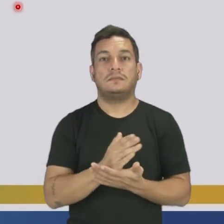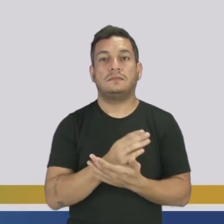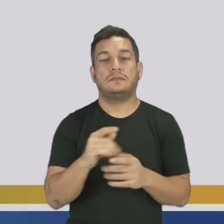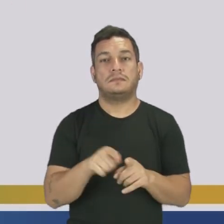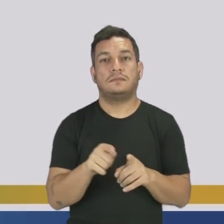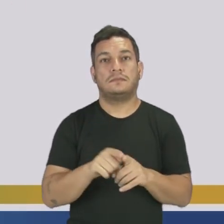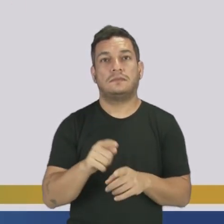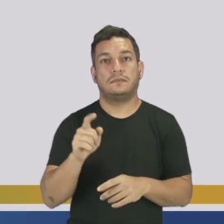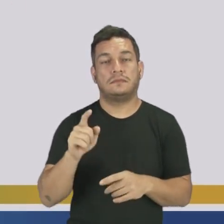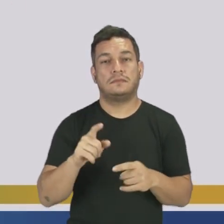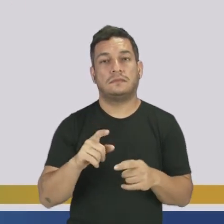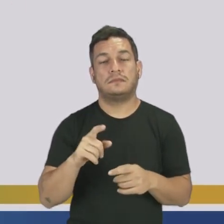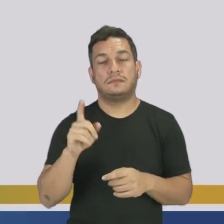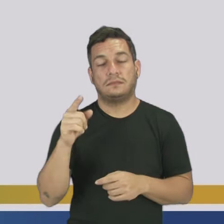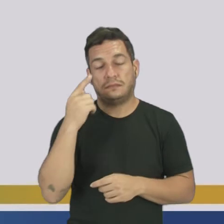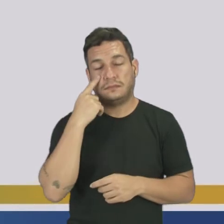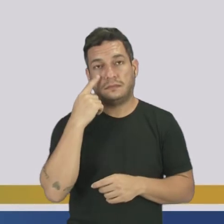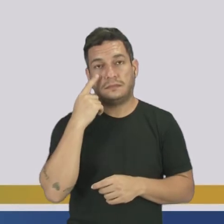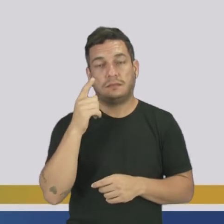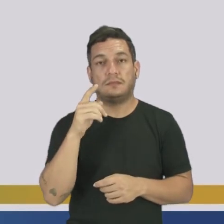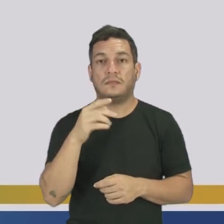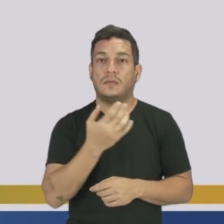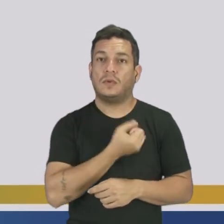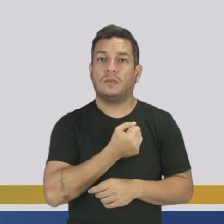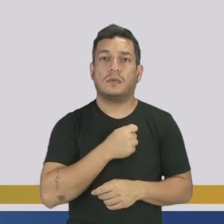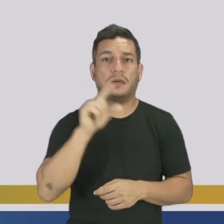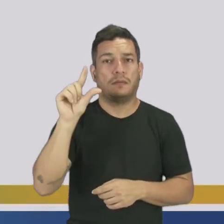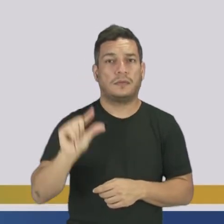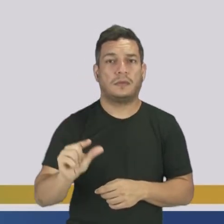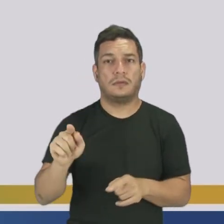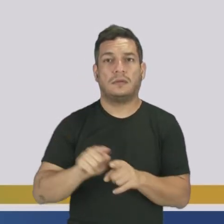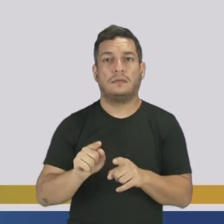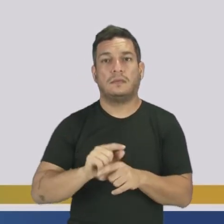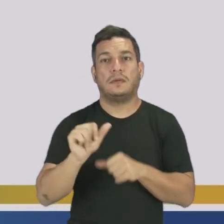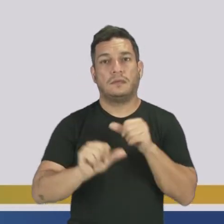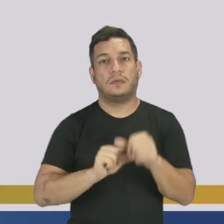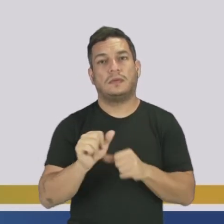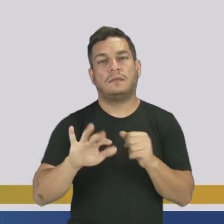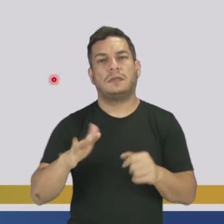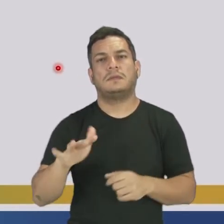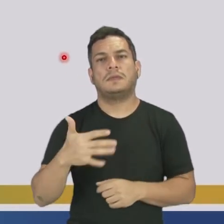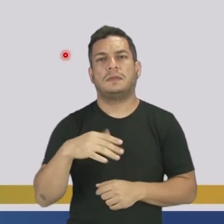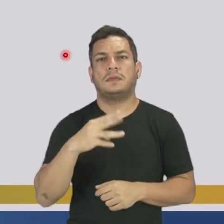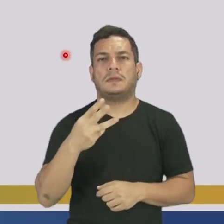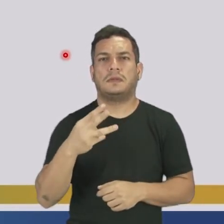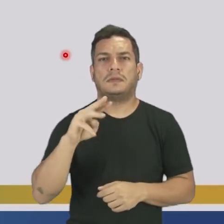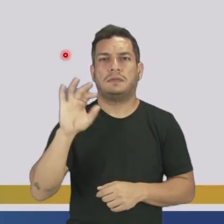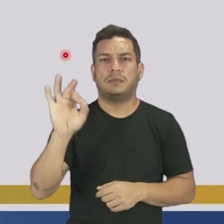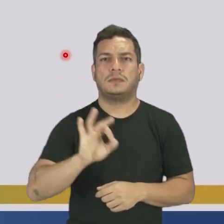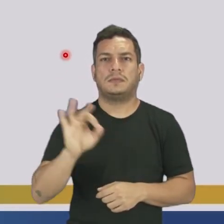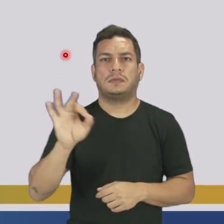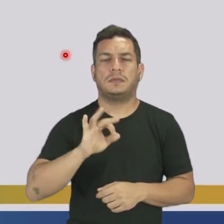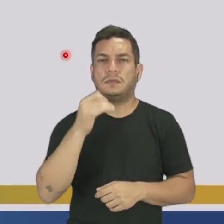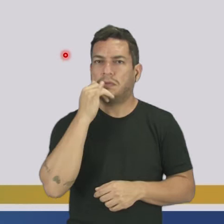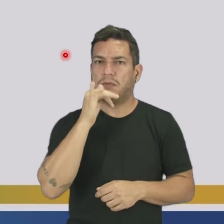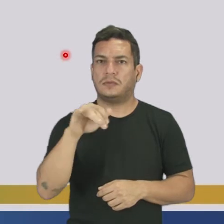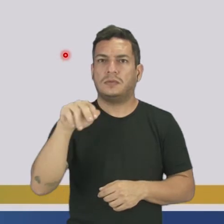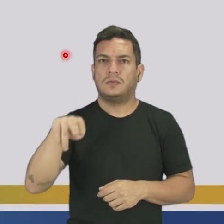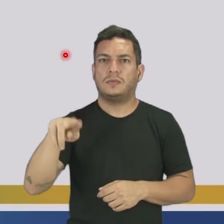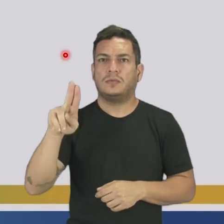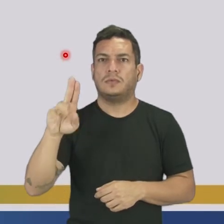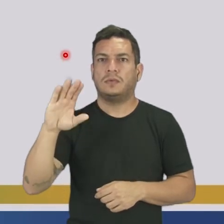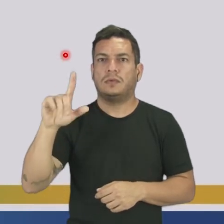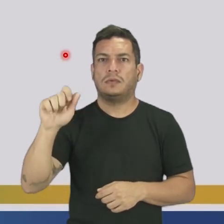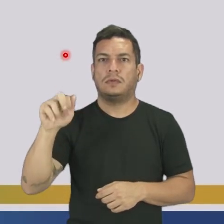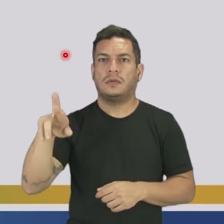importações também. Então observe que o valor é bem pequeno, esse valor atualizado está em cerca de 3% a energia nuclear produzida